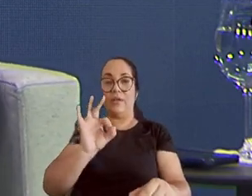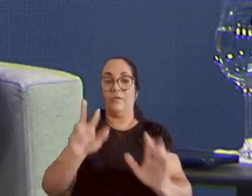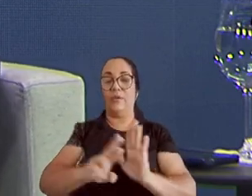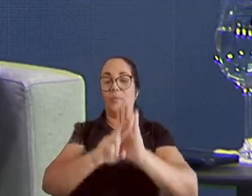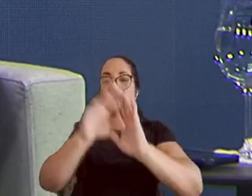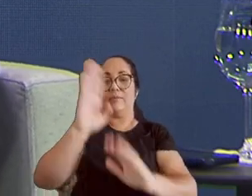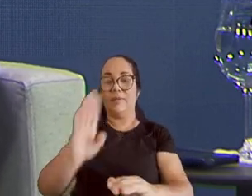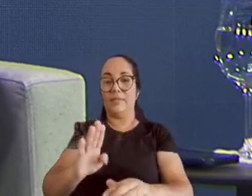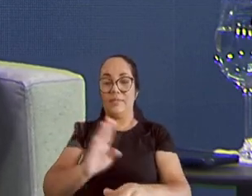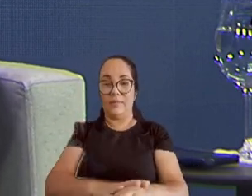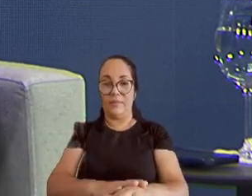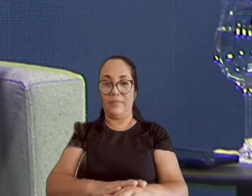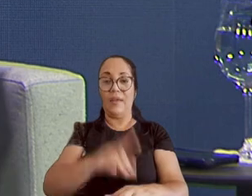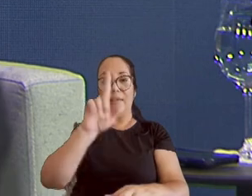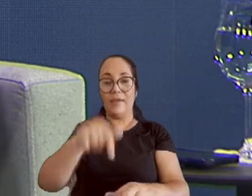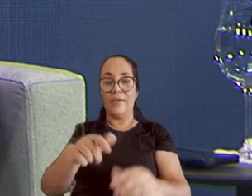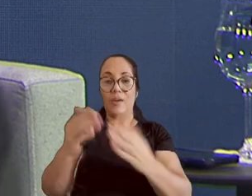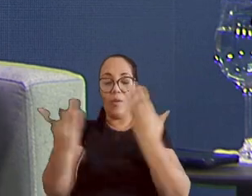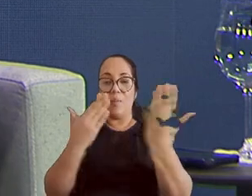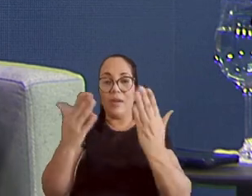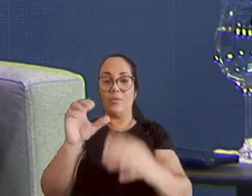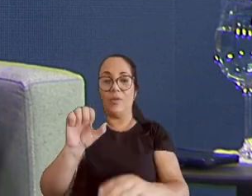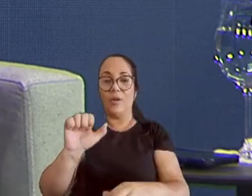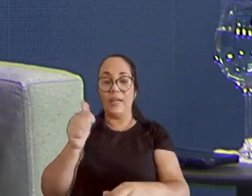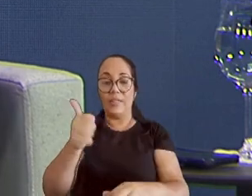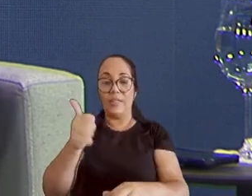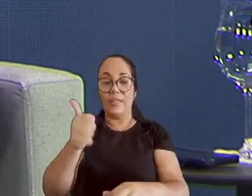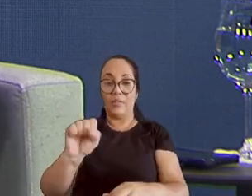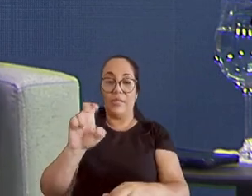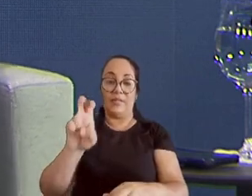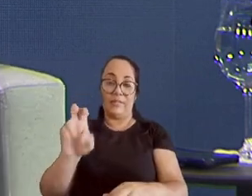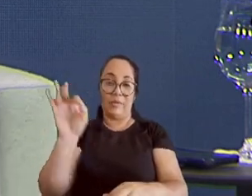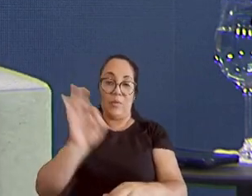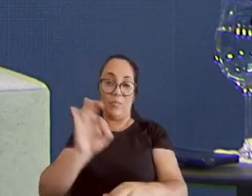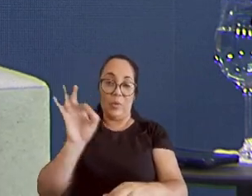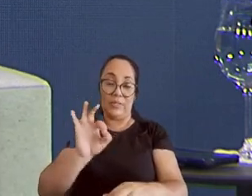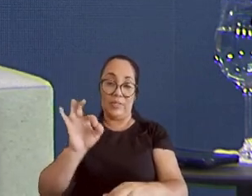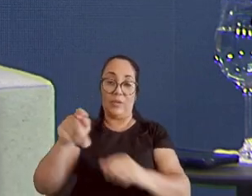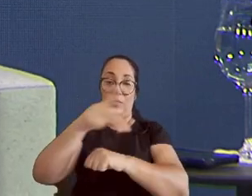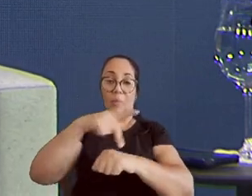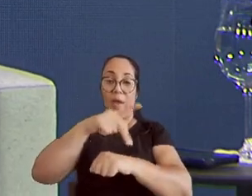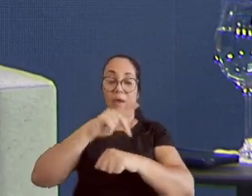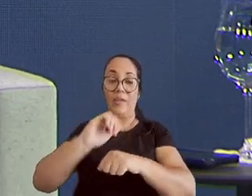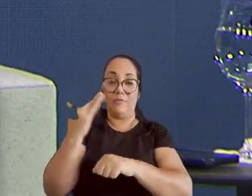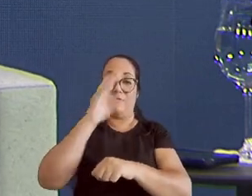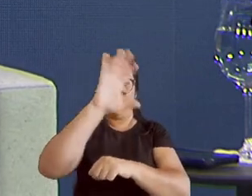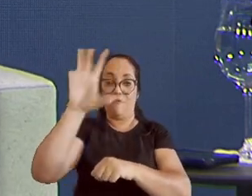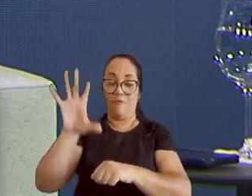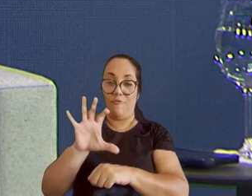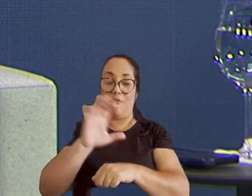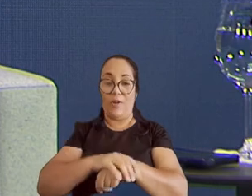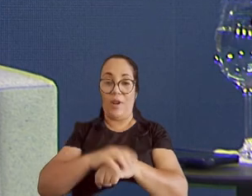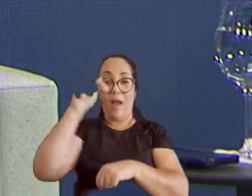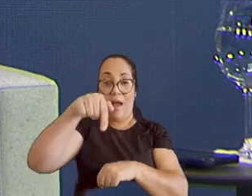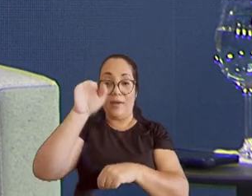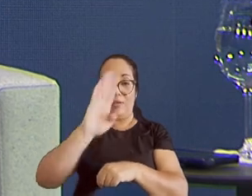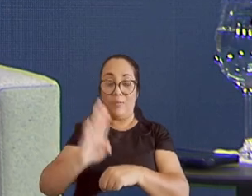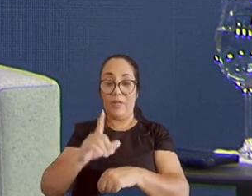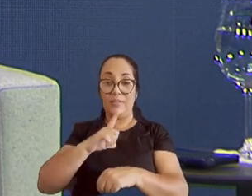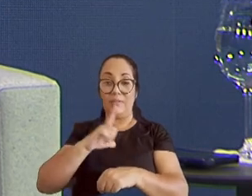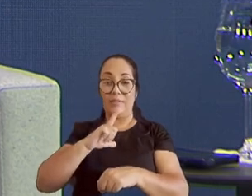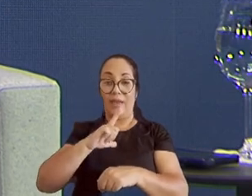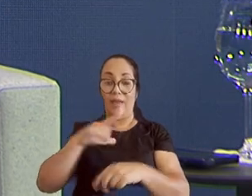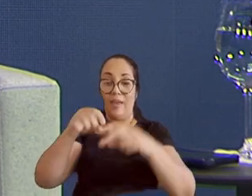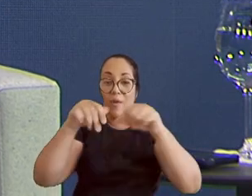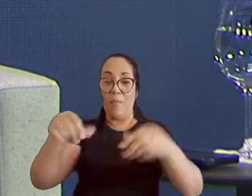maior do que 185% 185 do 195 países do mundo Ou seja só a área preservada dentro das fazendas já é uma área maior do